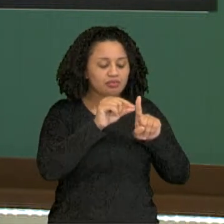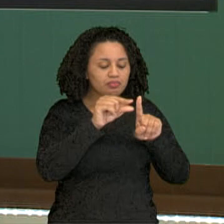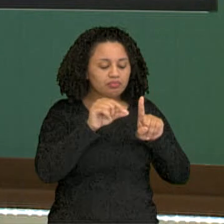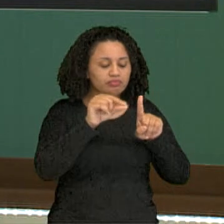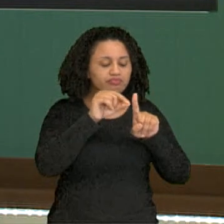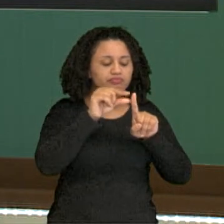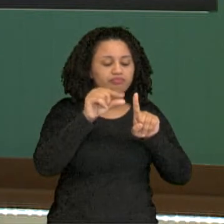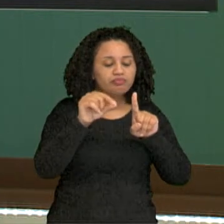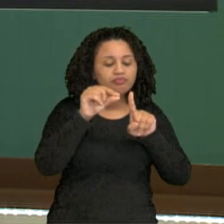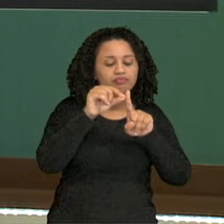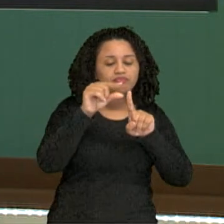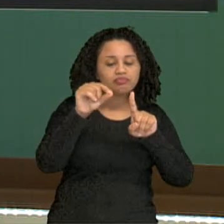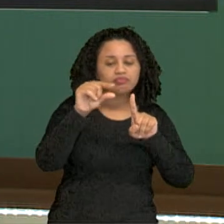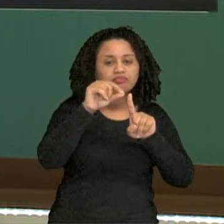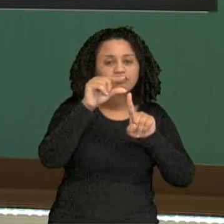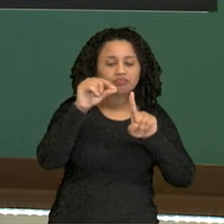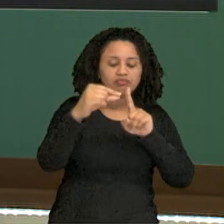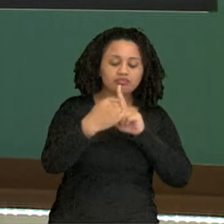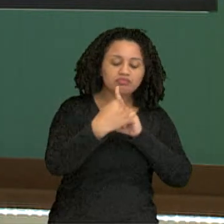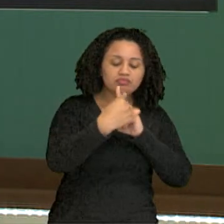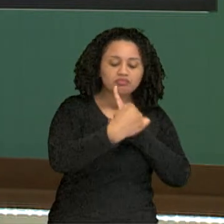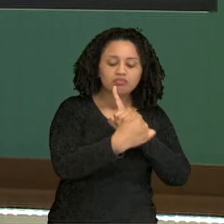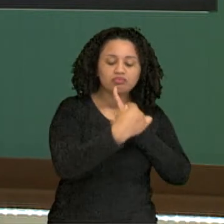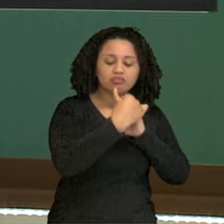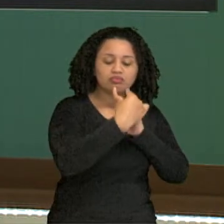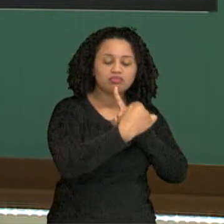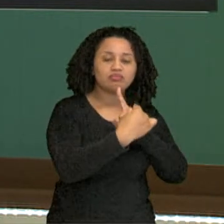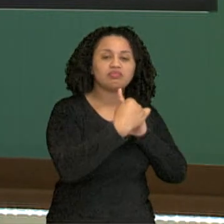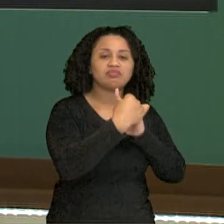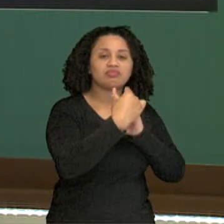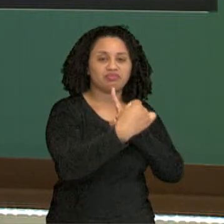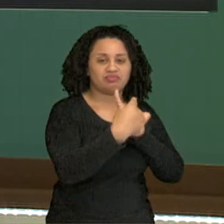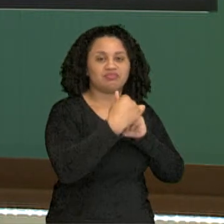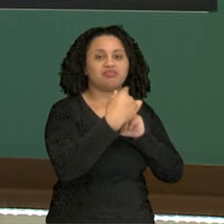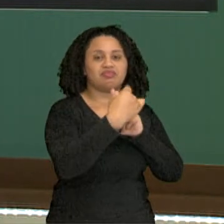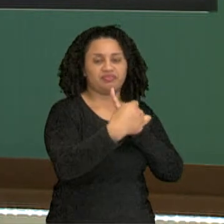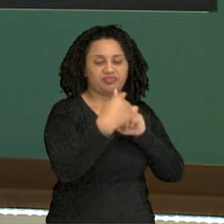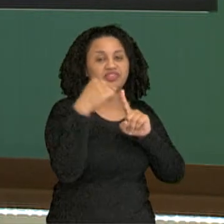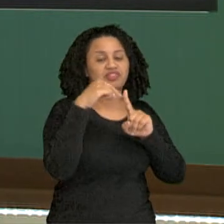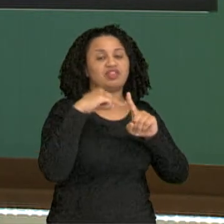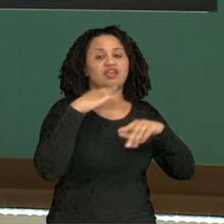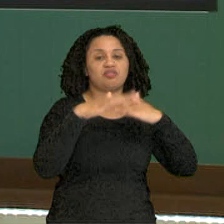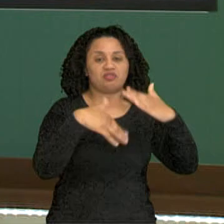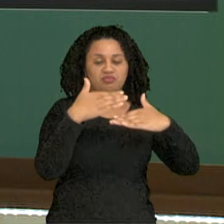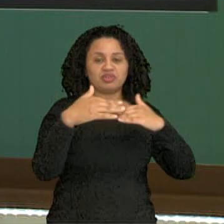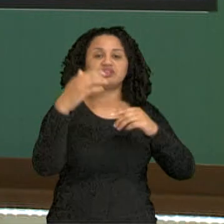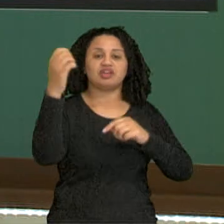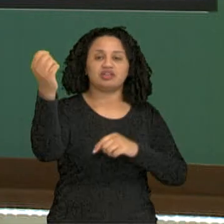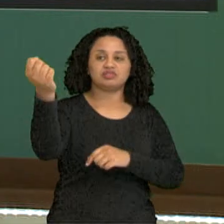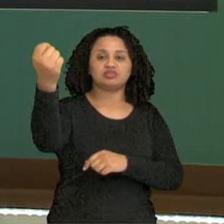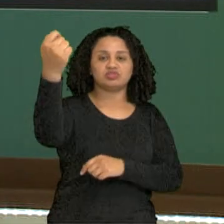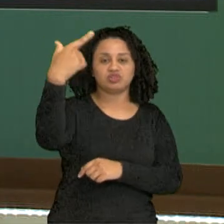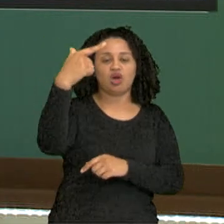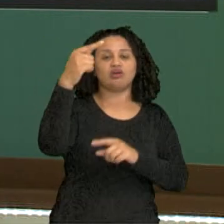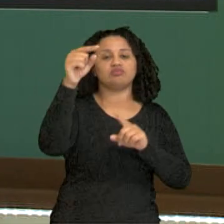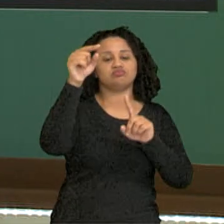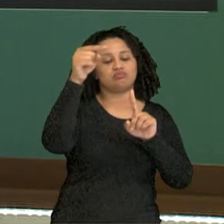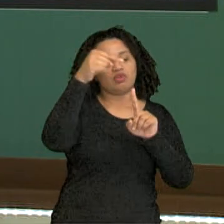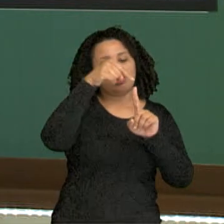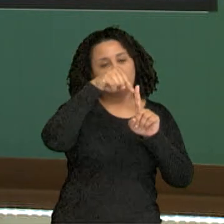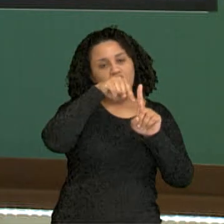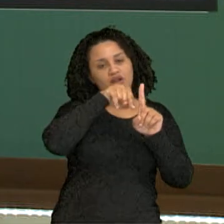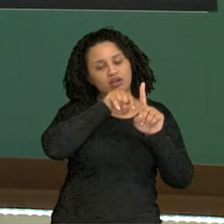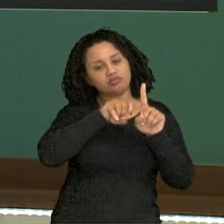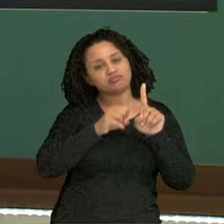menores, folíolos. Na folha vai ocorrer o processo de fotossíntese, nos cloroplastos